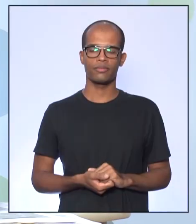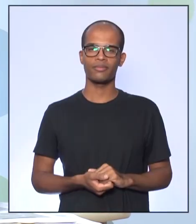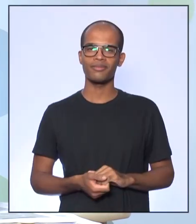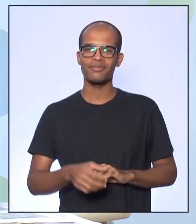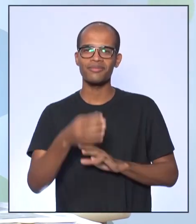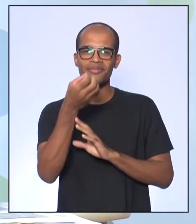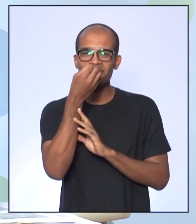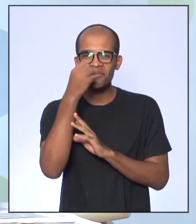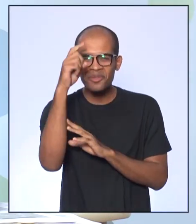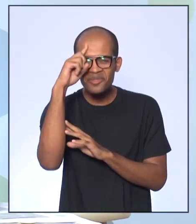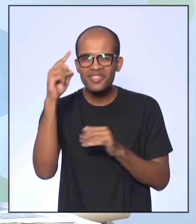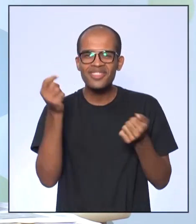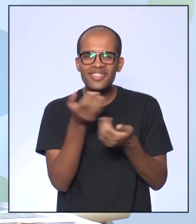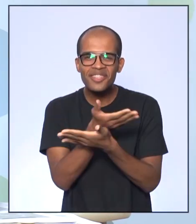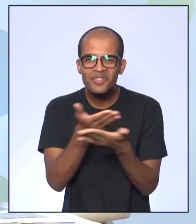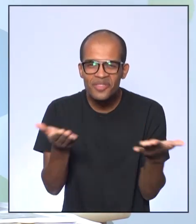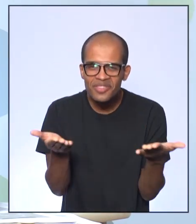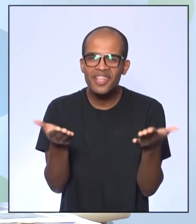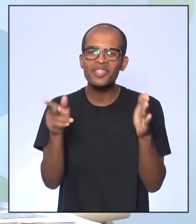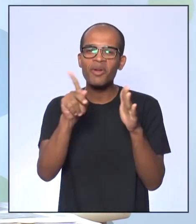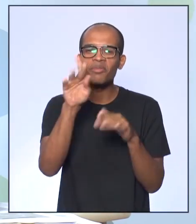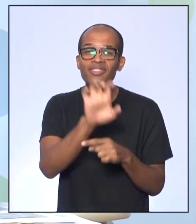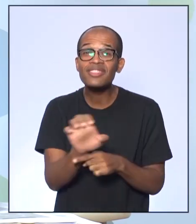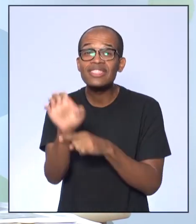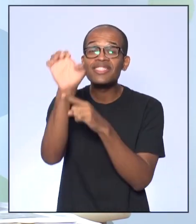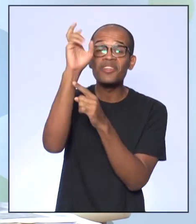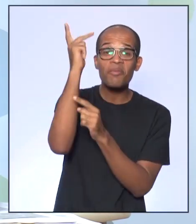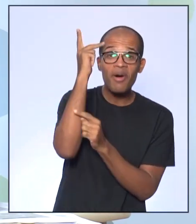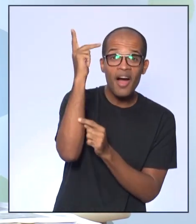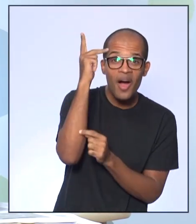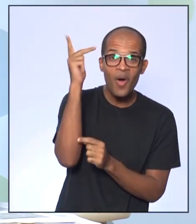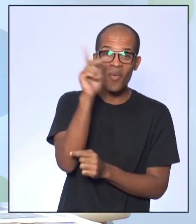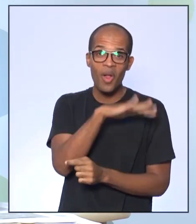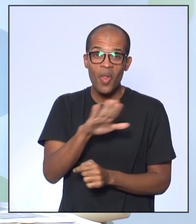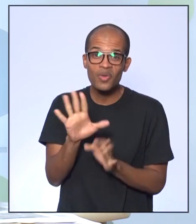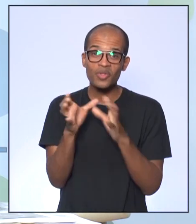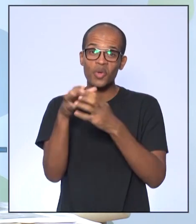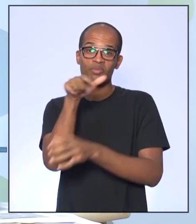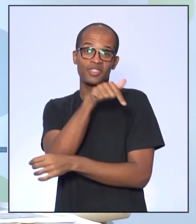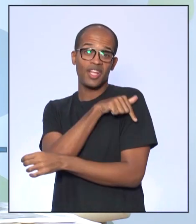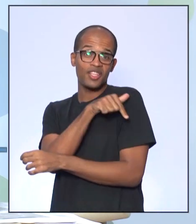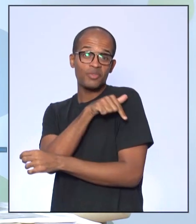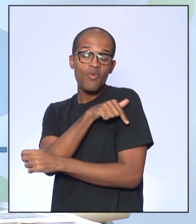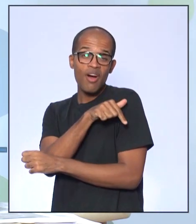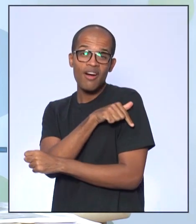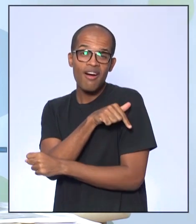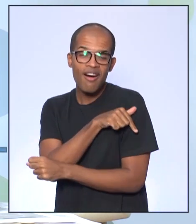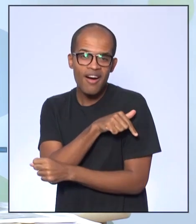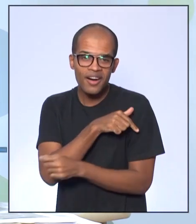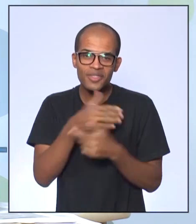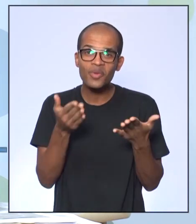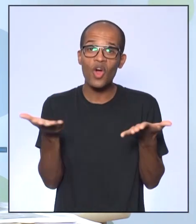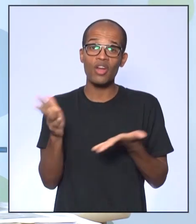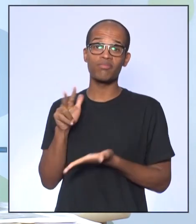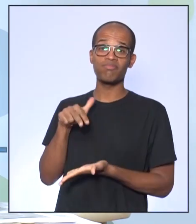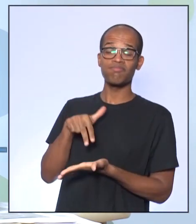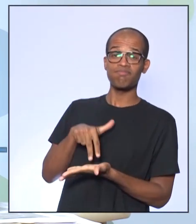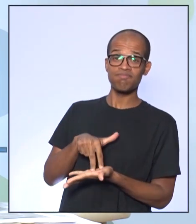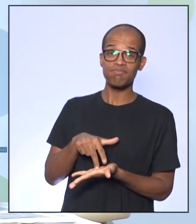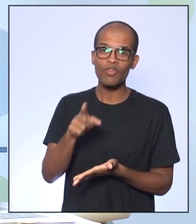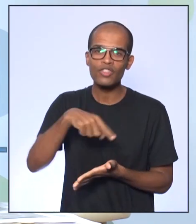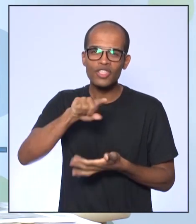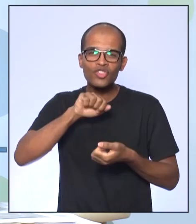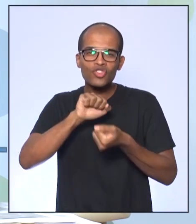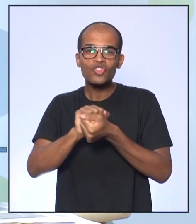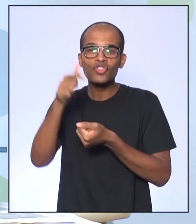Bom dia, queridos alunos do Estado de São Paulo, alunos do sétimo ano do ensino fundamental. Estamos aqui com vocês mais